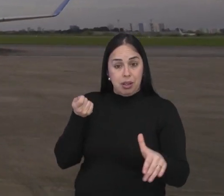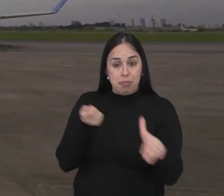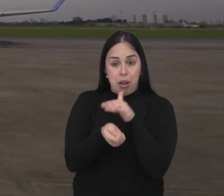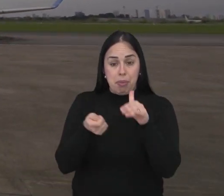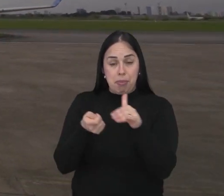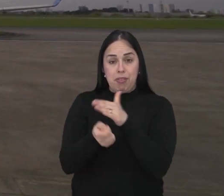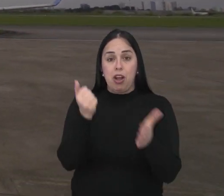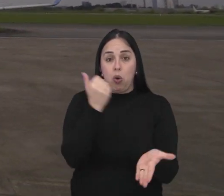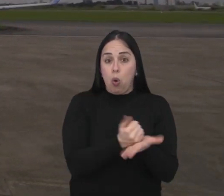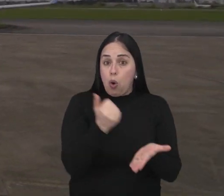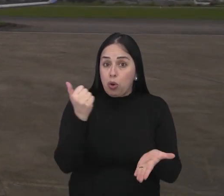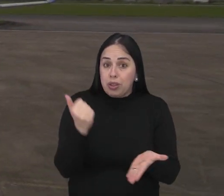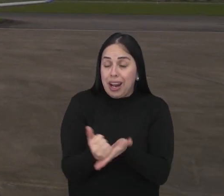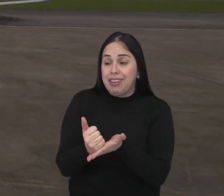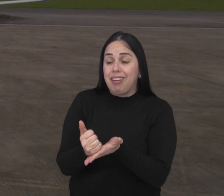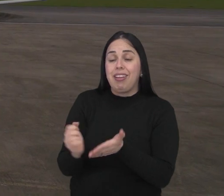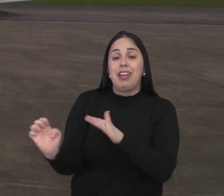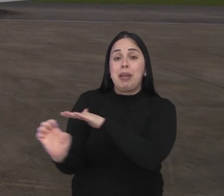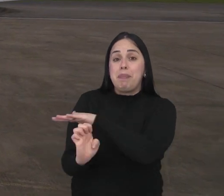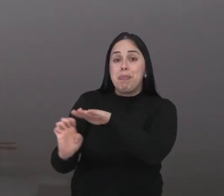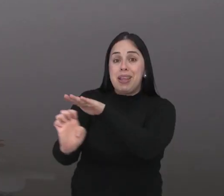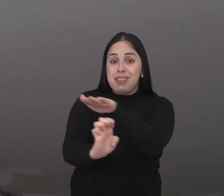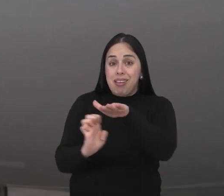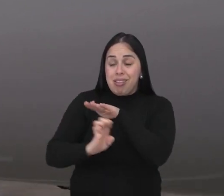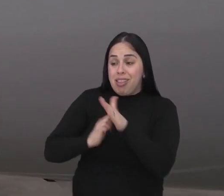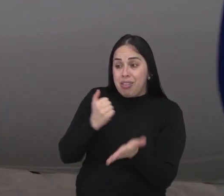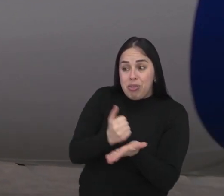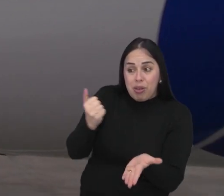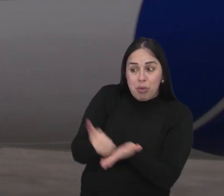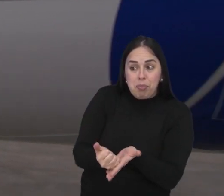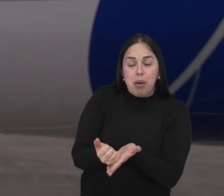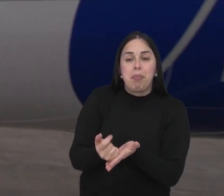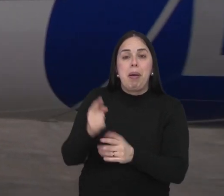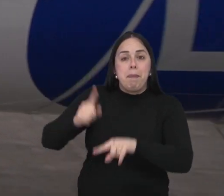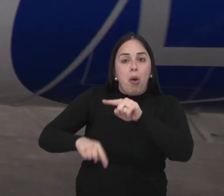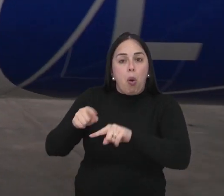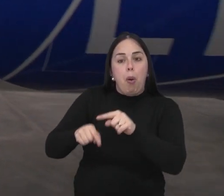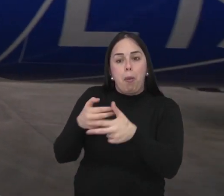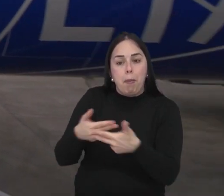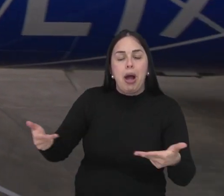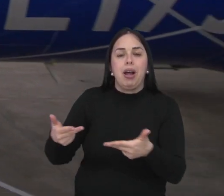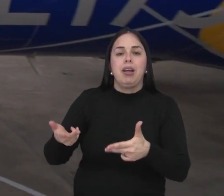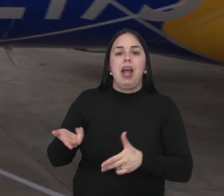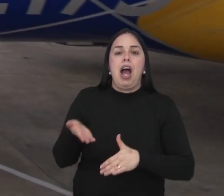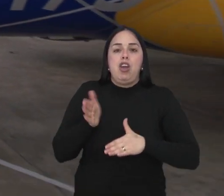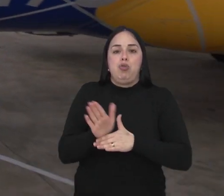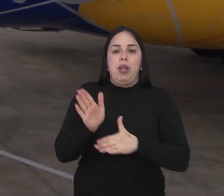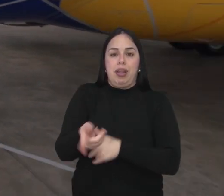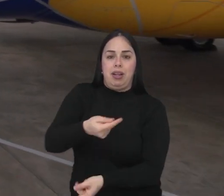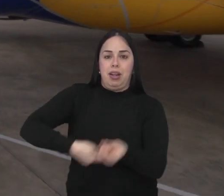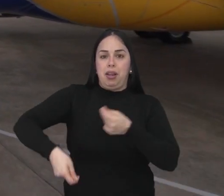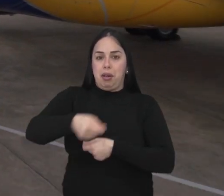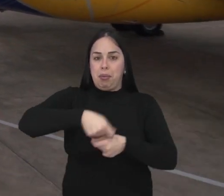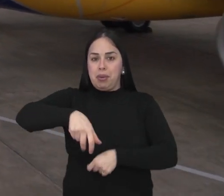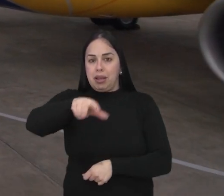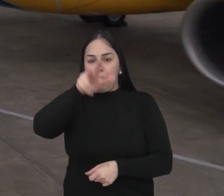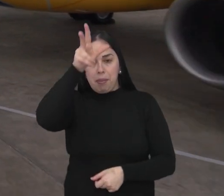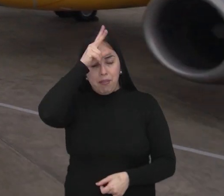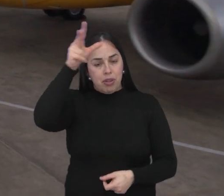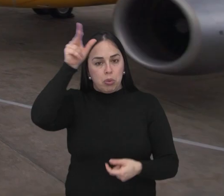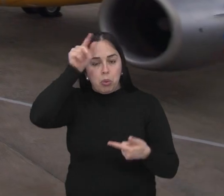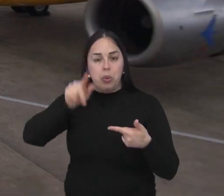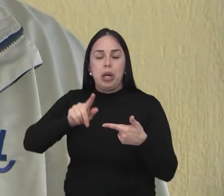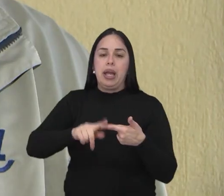financiamento também deve gerar contratação de empresas terceirizadas, impactando positivamente a economia municipal